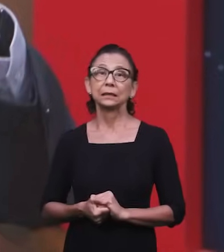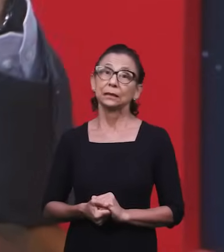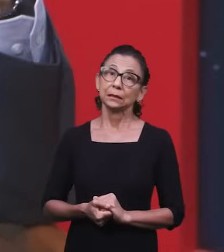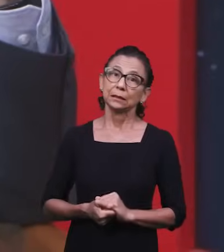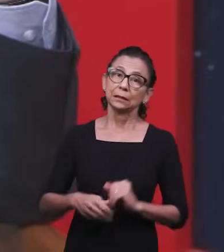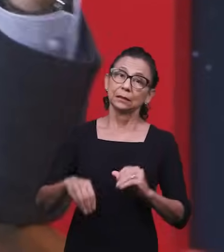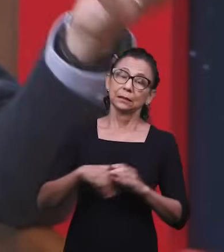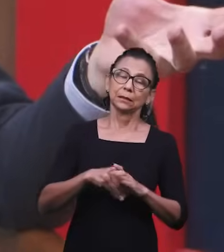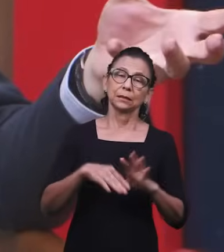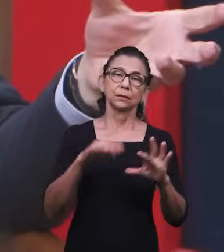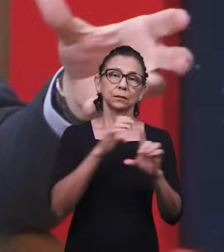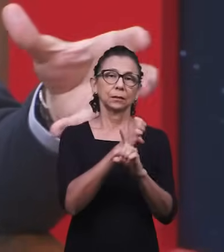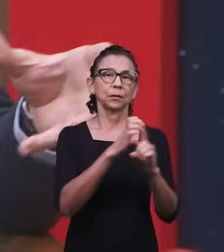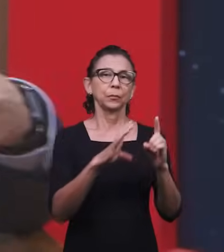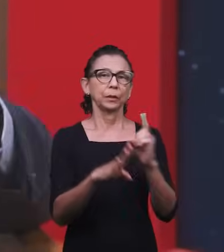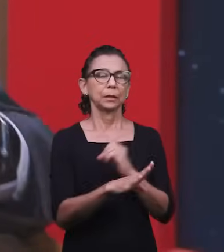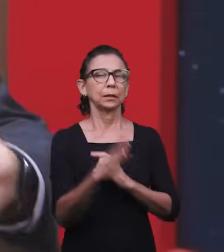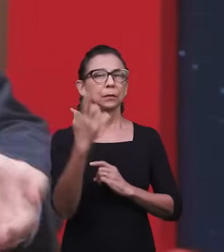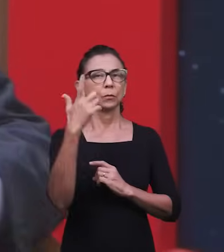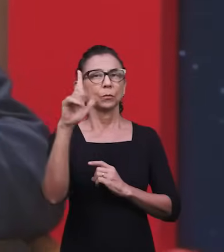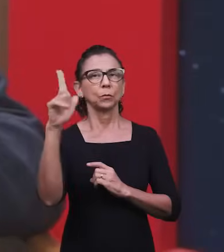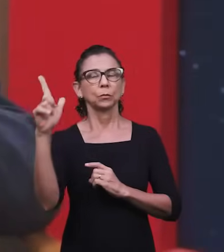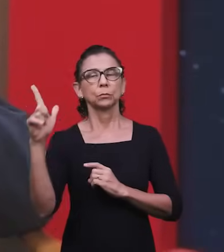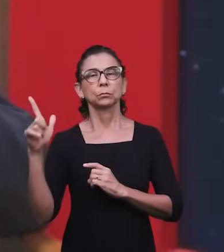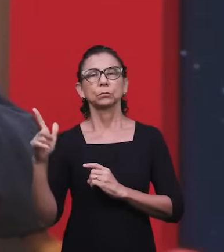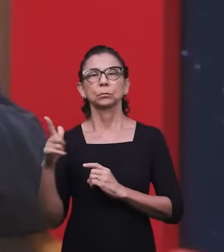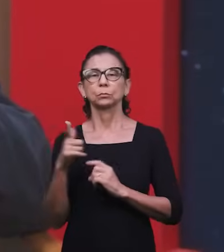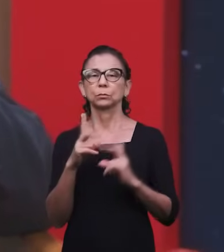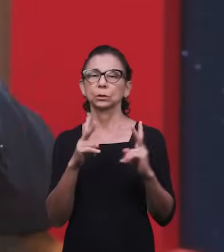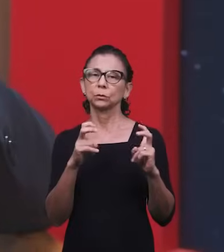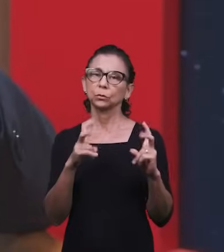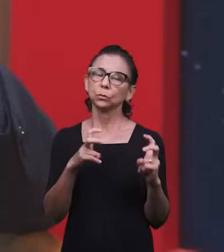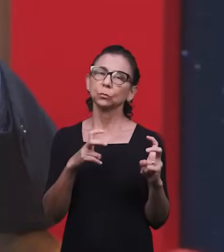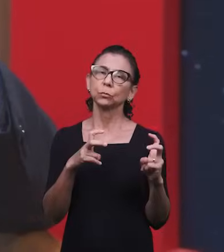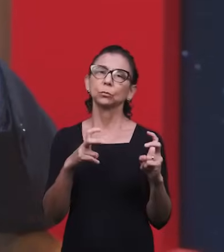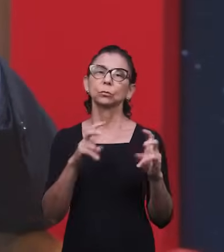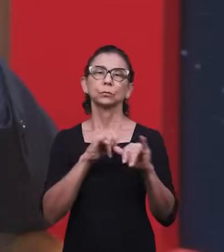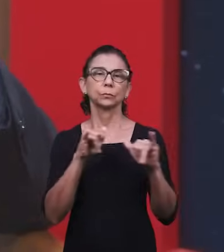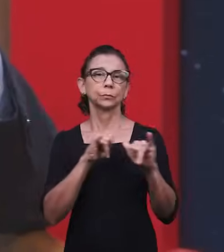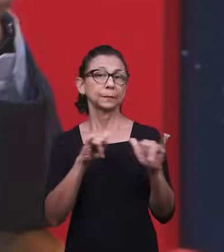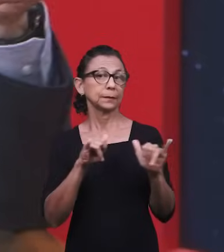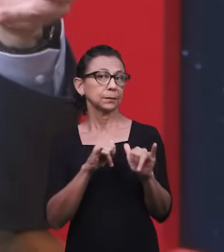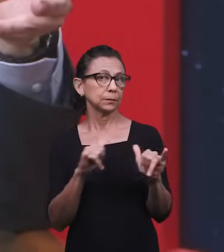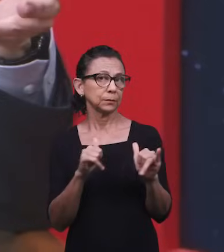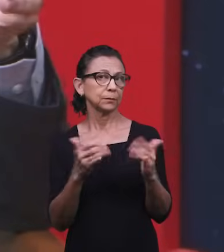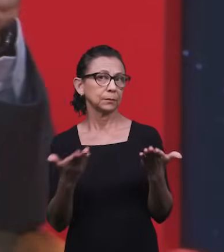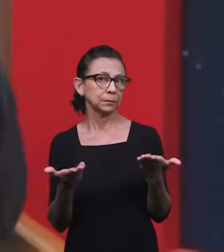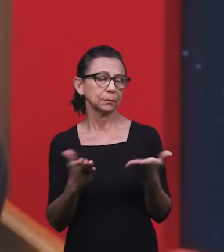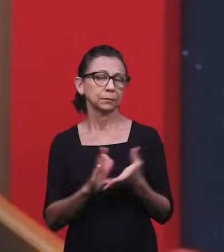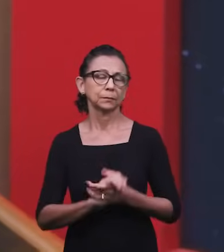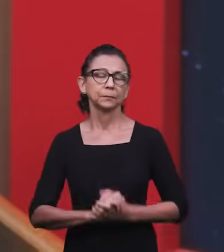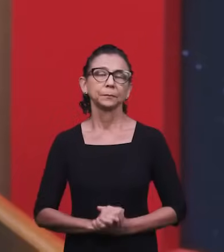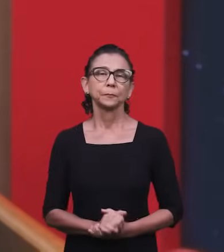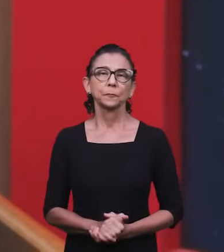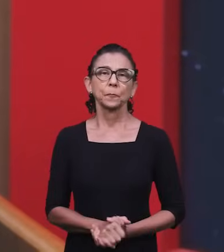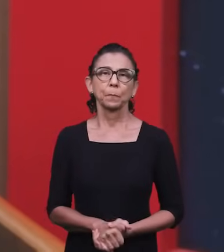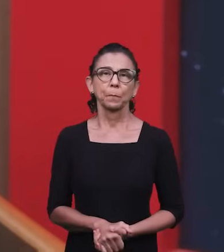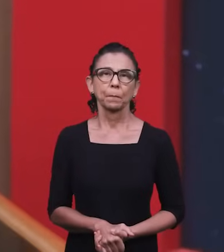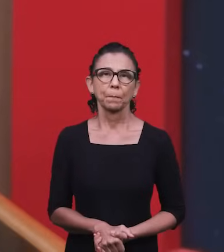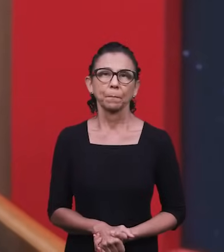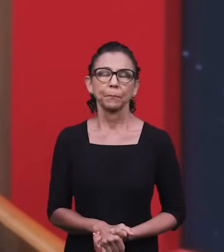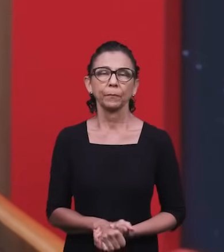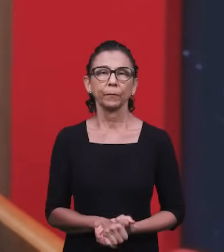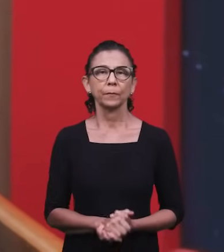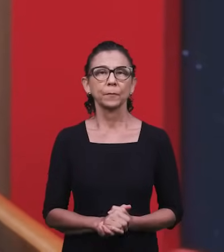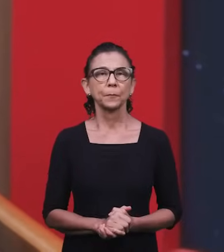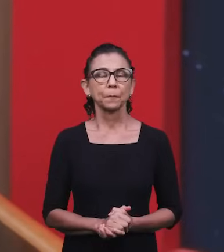traz outros assuntos, outras informações. Além do que, o assunto que é tratado